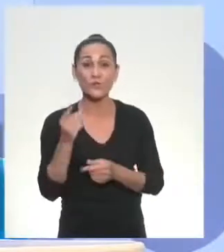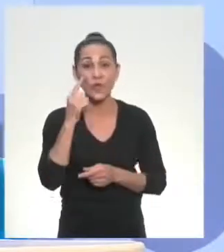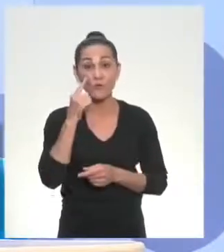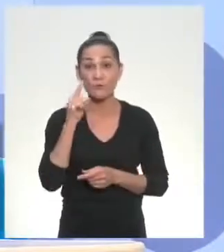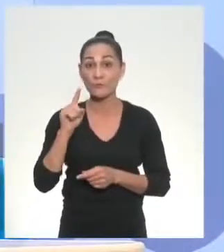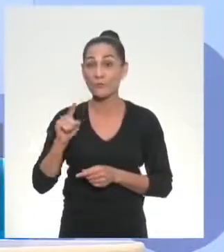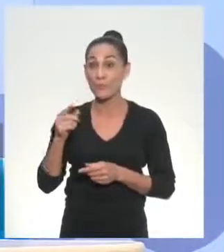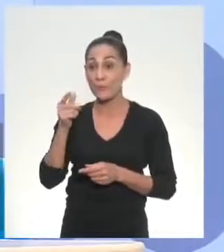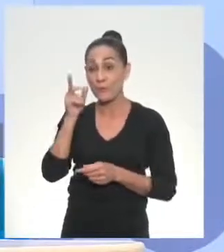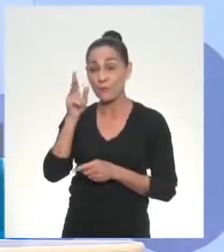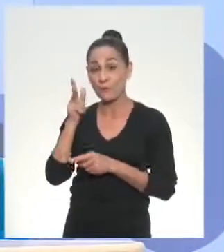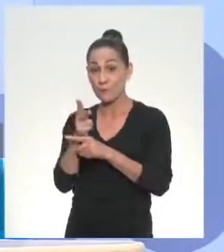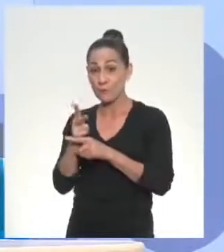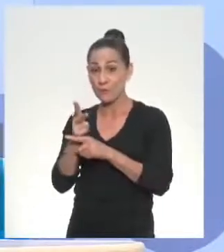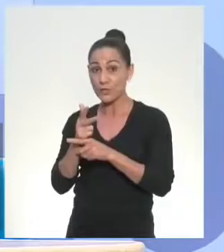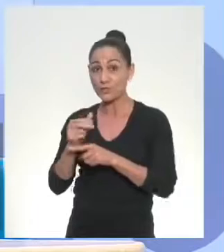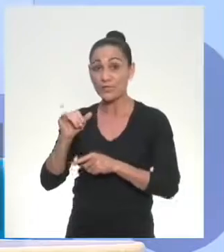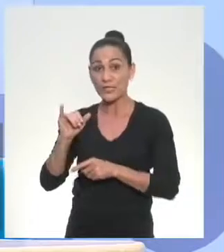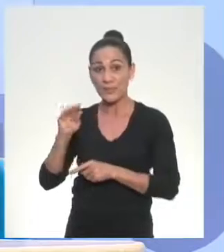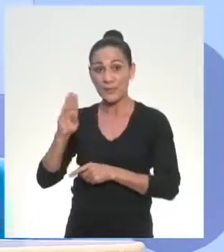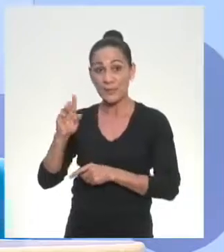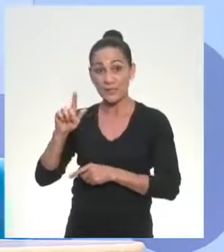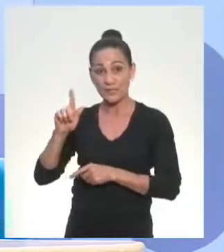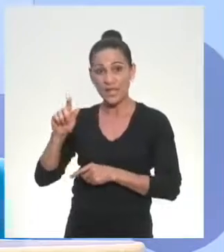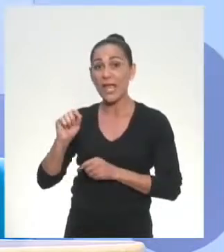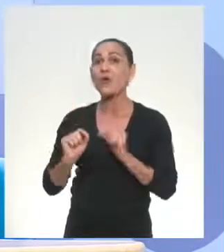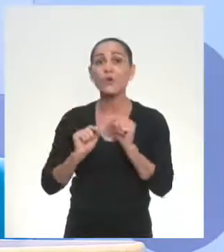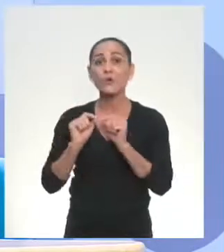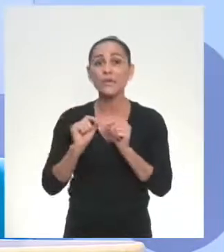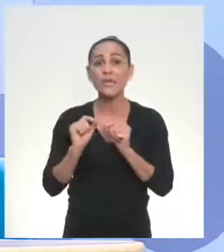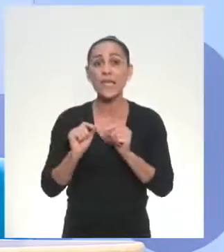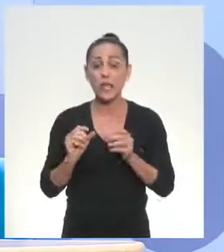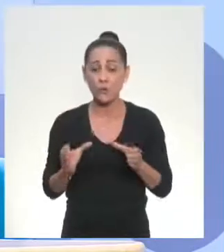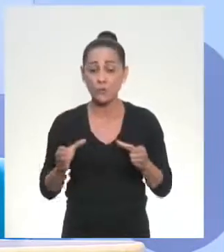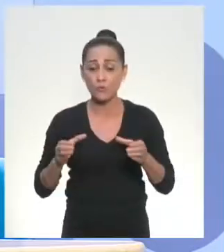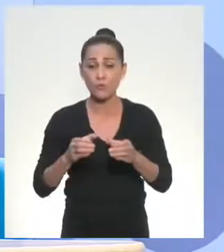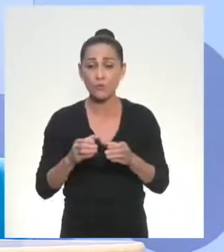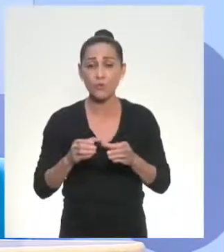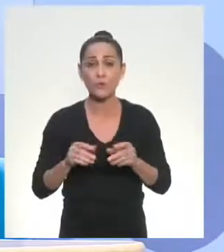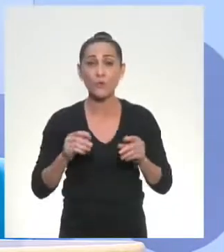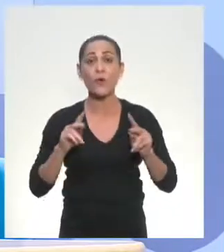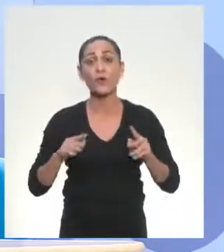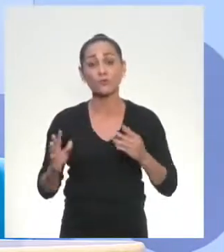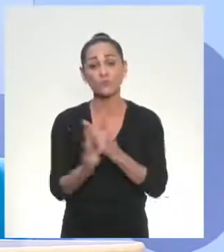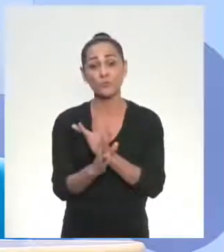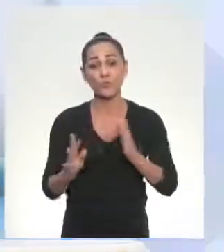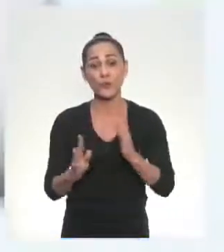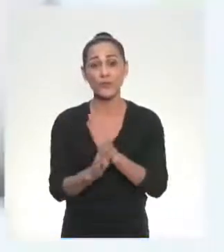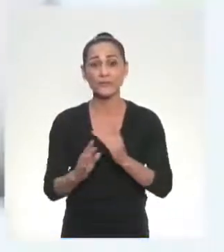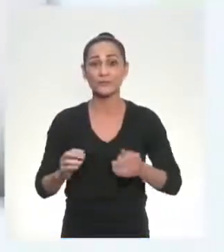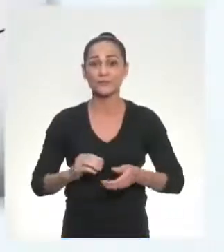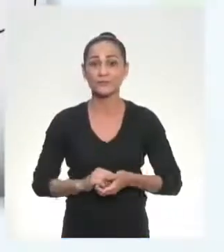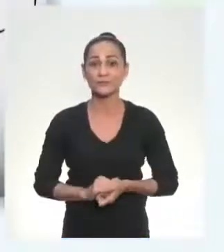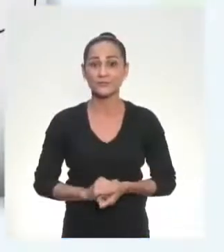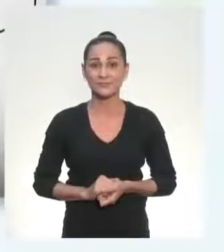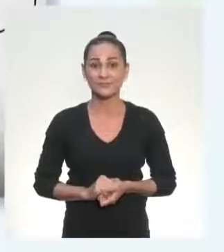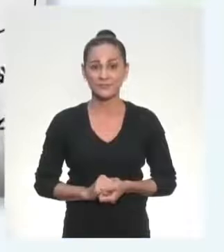a um vídeo do IBGE Explica o que é concentração urbana. Vamos lá?